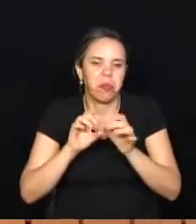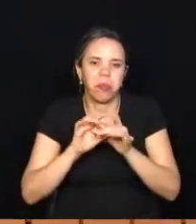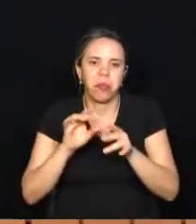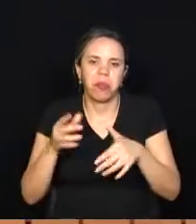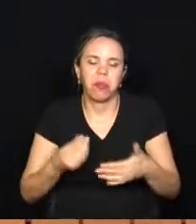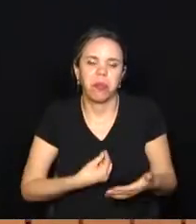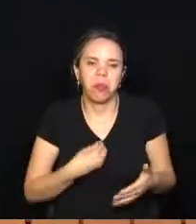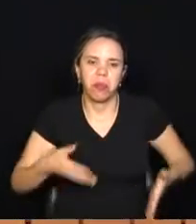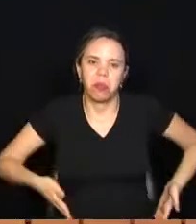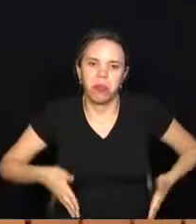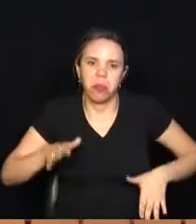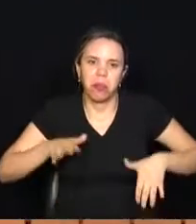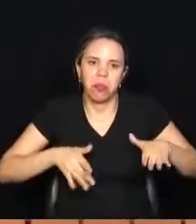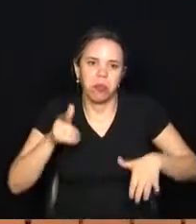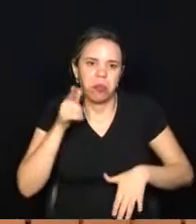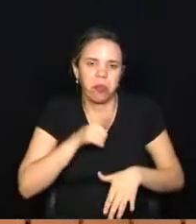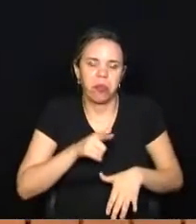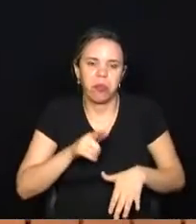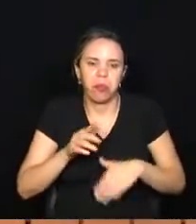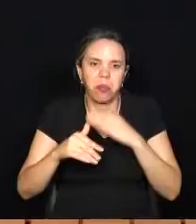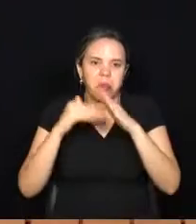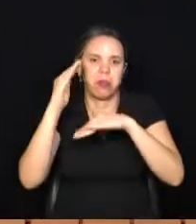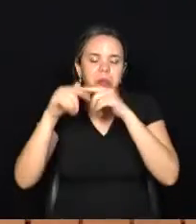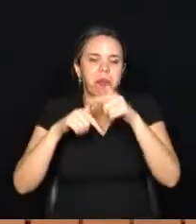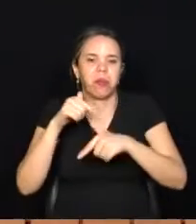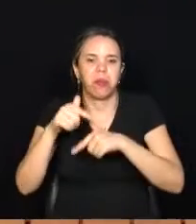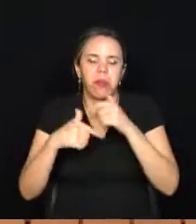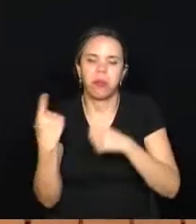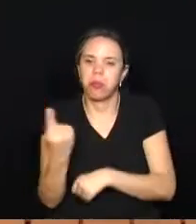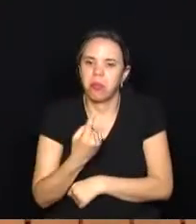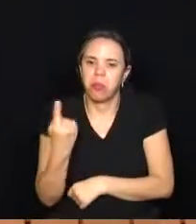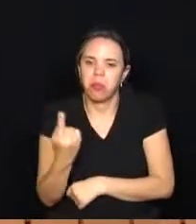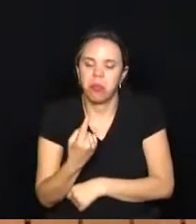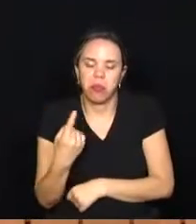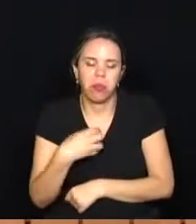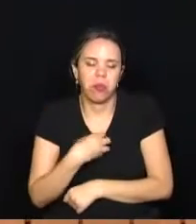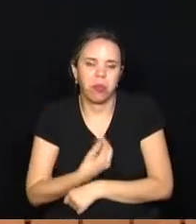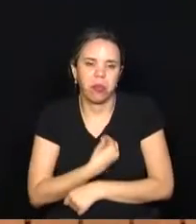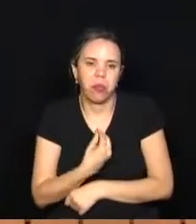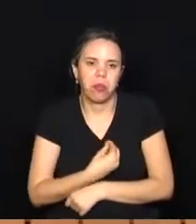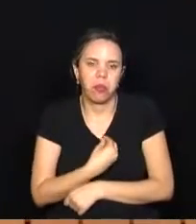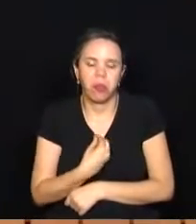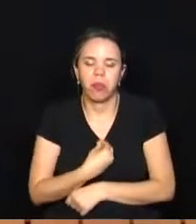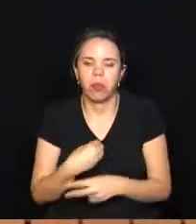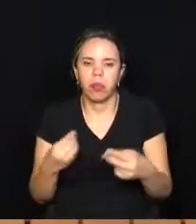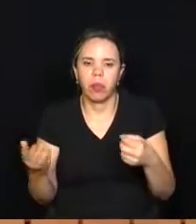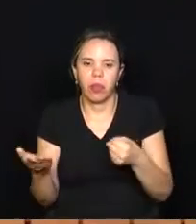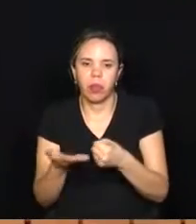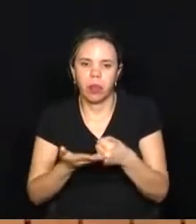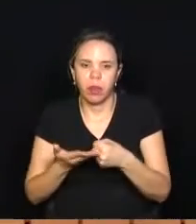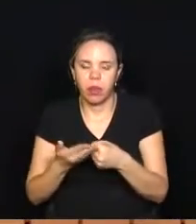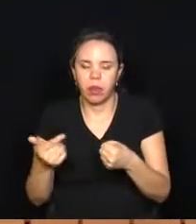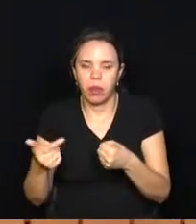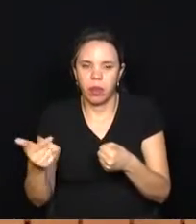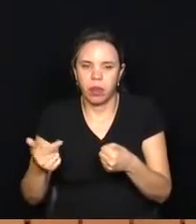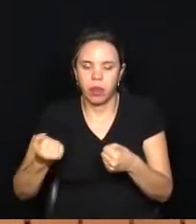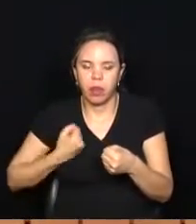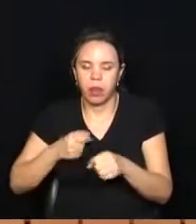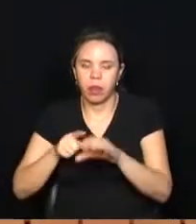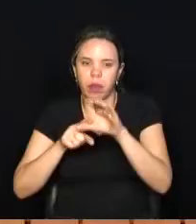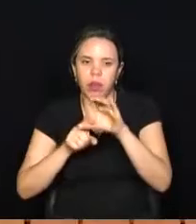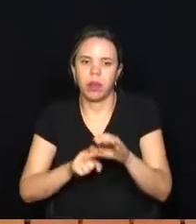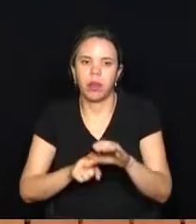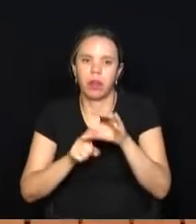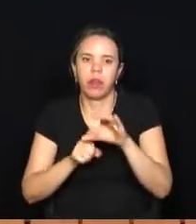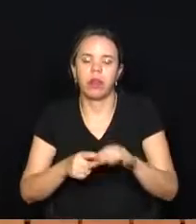numa cadeira de roda, mas ela desenvolve o seu trabalho sozinha. Tá? O grau 2, ela depende de